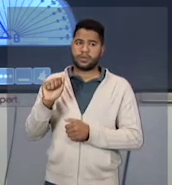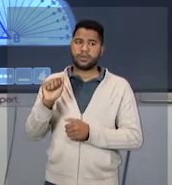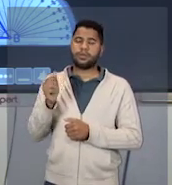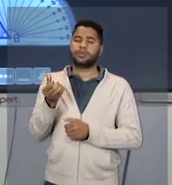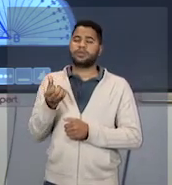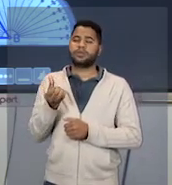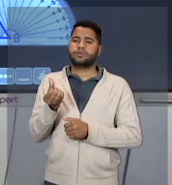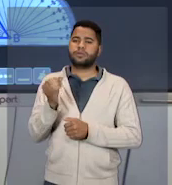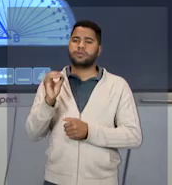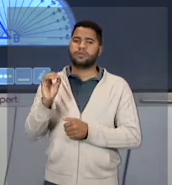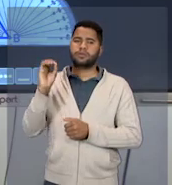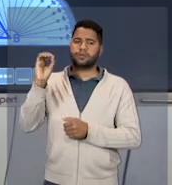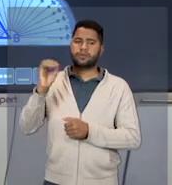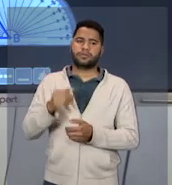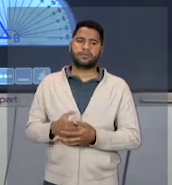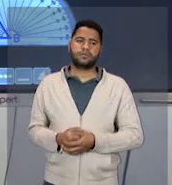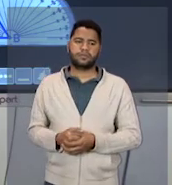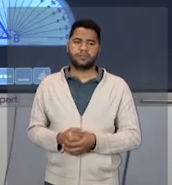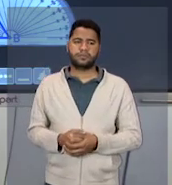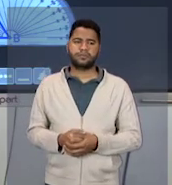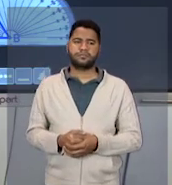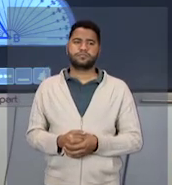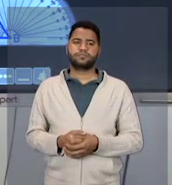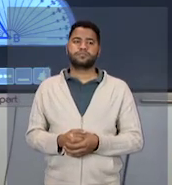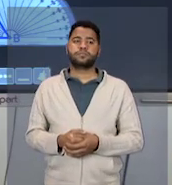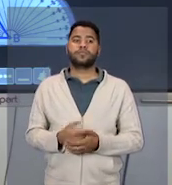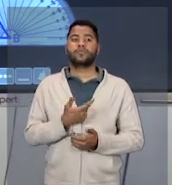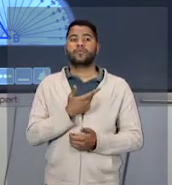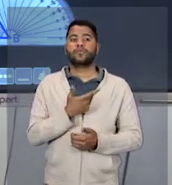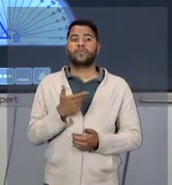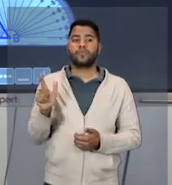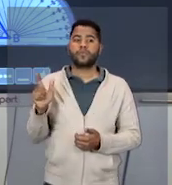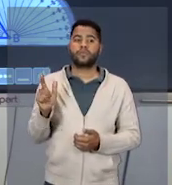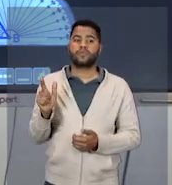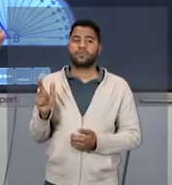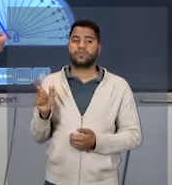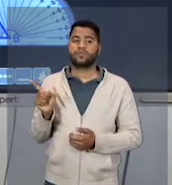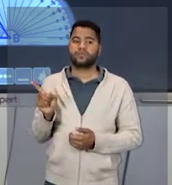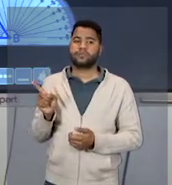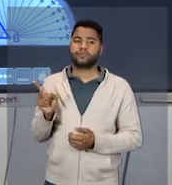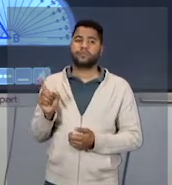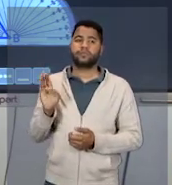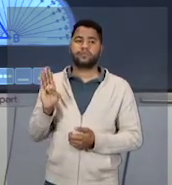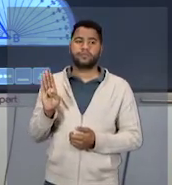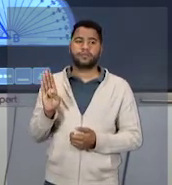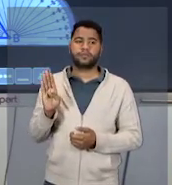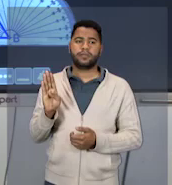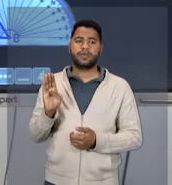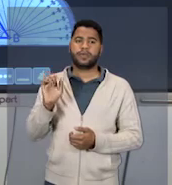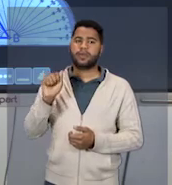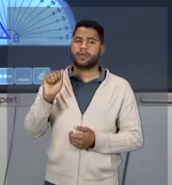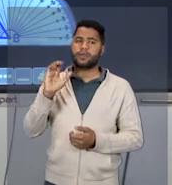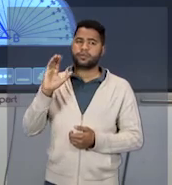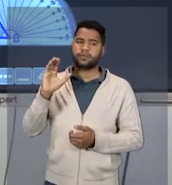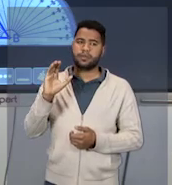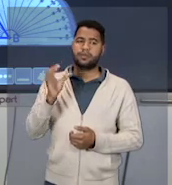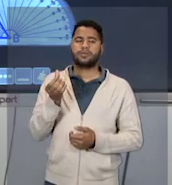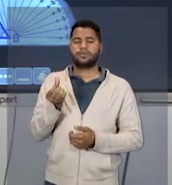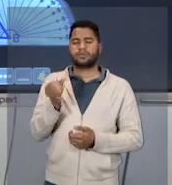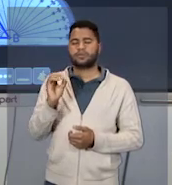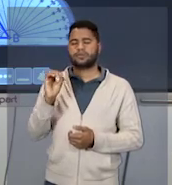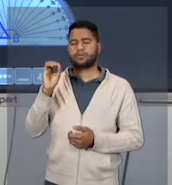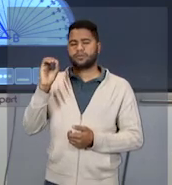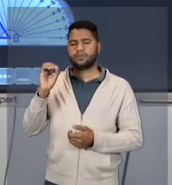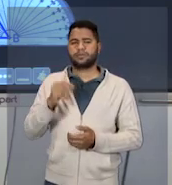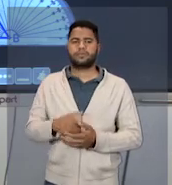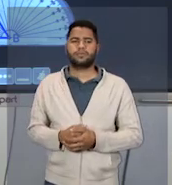mede 60 graus. Qual outro jeito de você falar dele? BAC mede 60